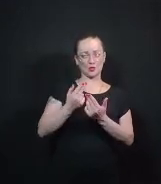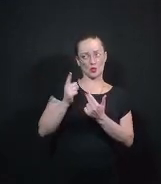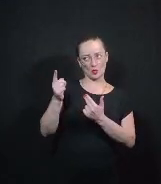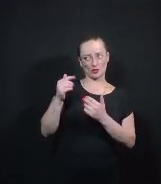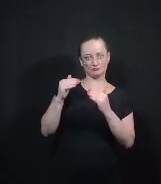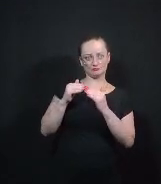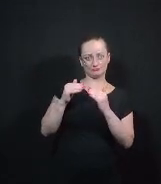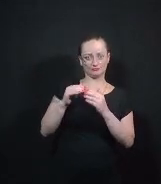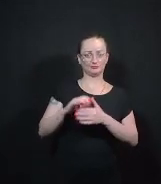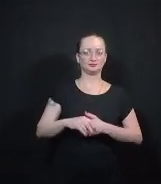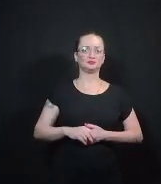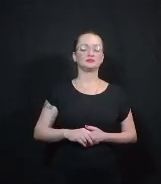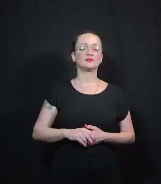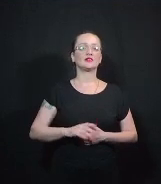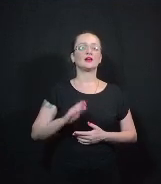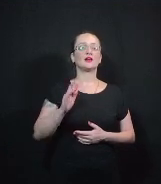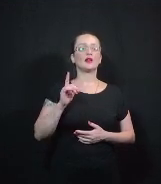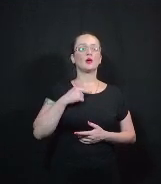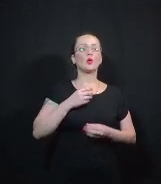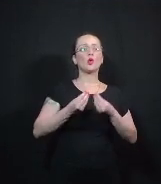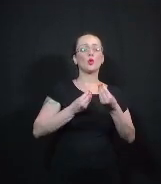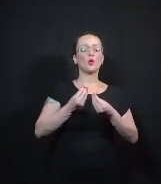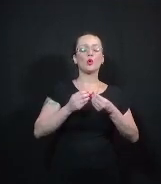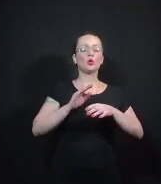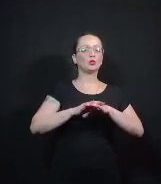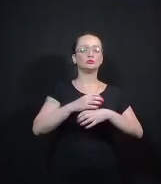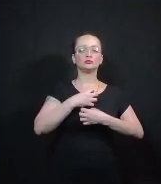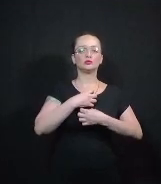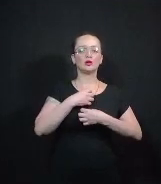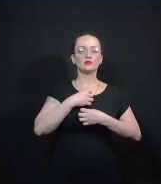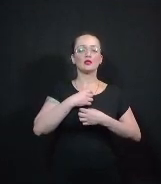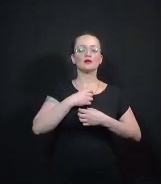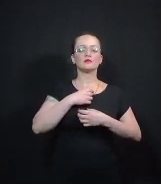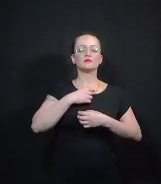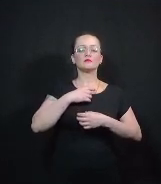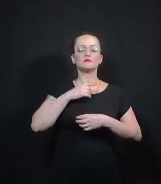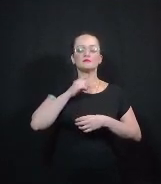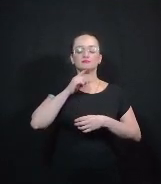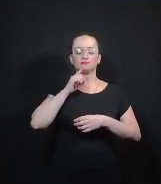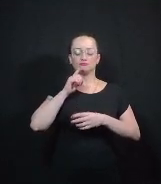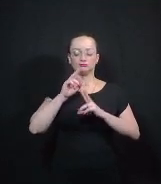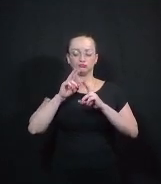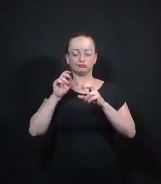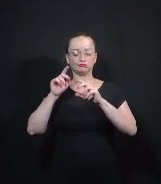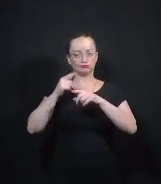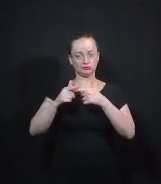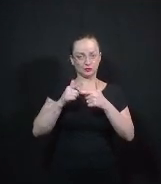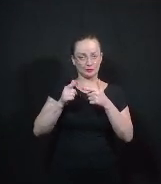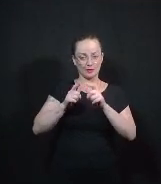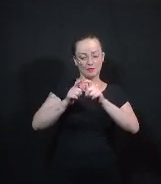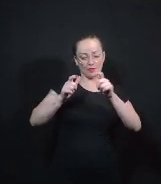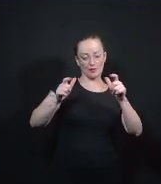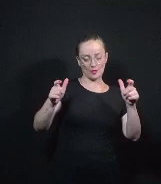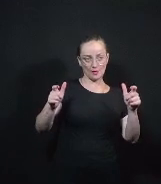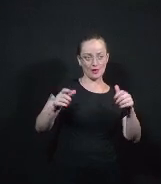isso, em que medida que existe uma ficção sobre esse problema, né, que é um pouco amplificada,